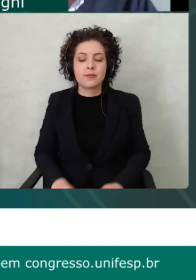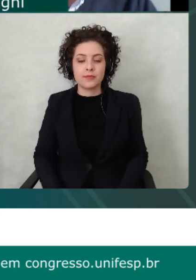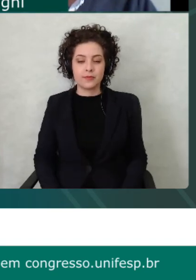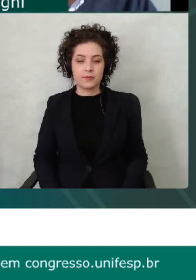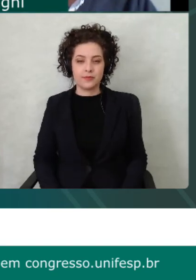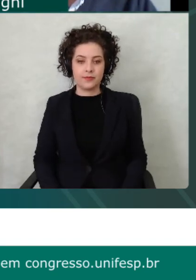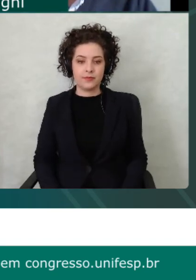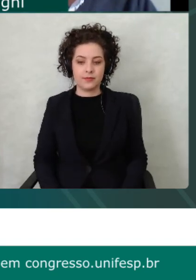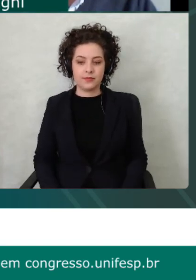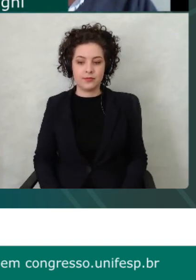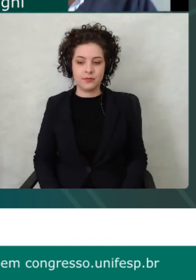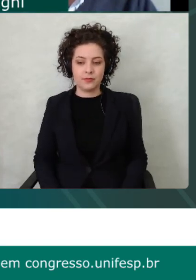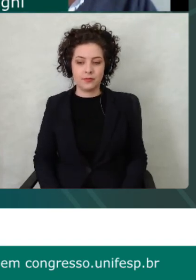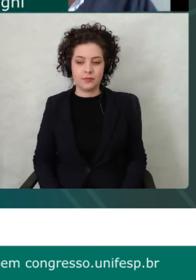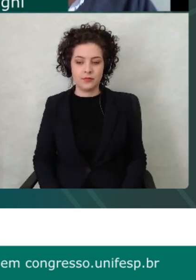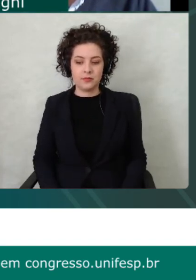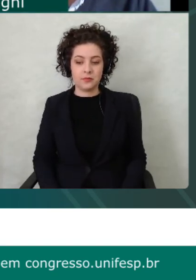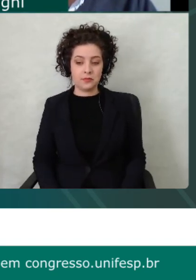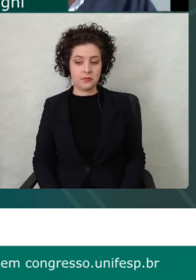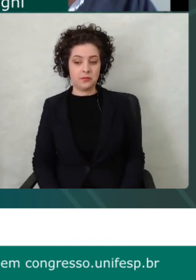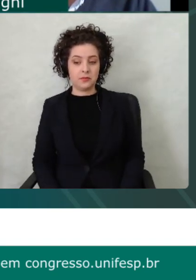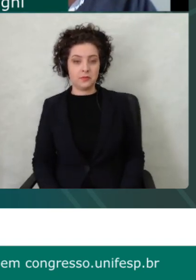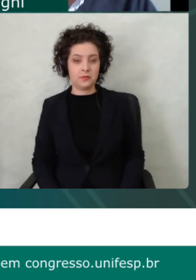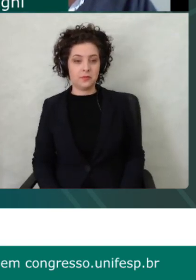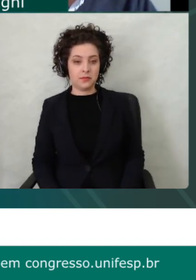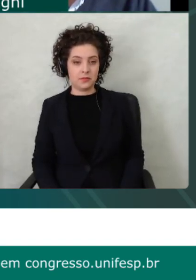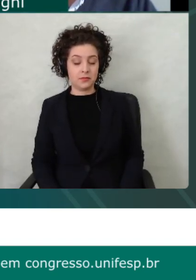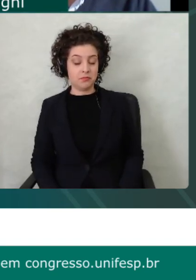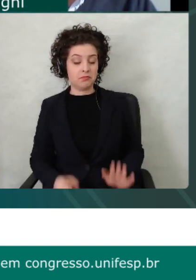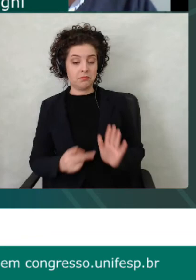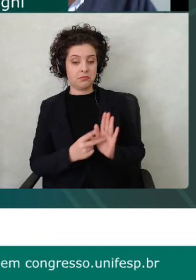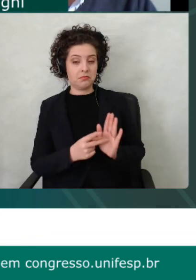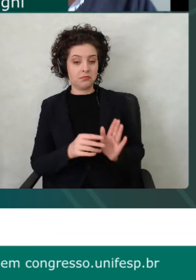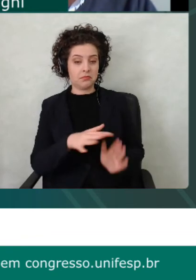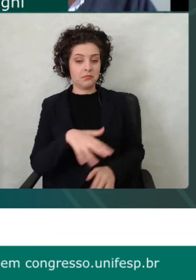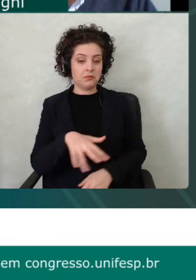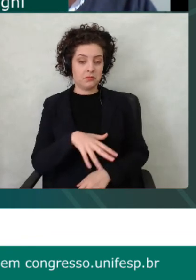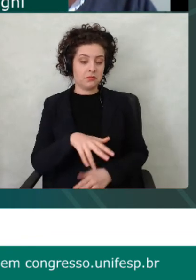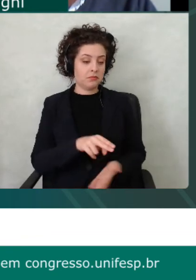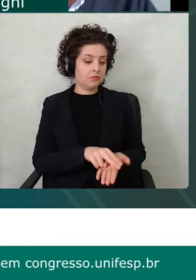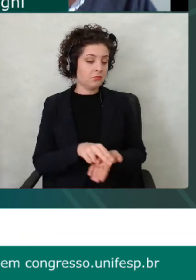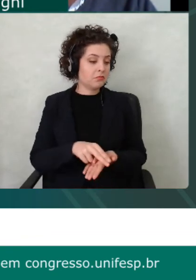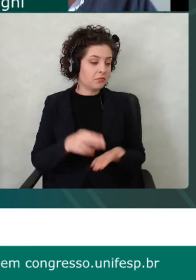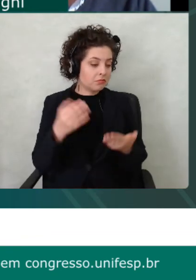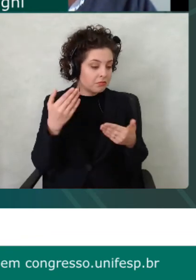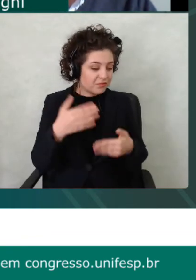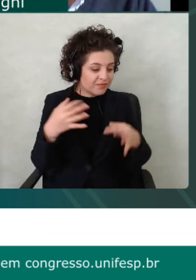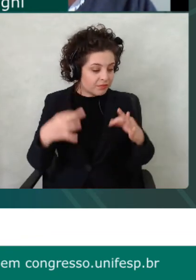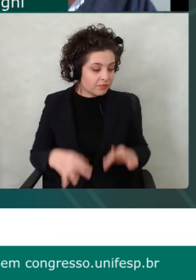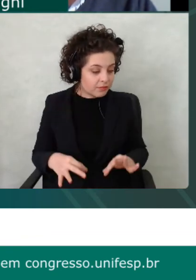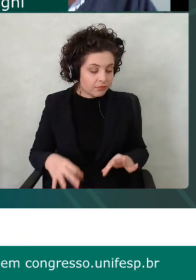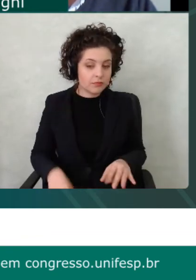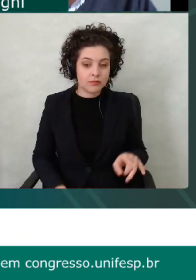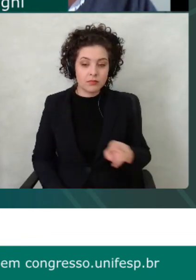Então, na verdade, assim, pacientes ambulatoriais não existe nenhuma evidência para você usar nenhuma terapêutica específica.